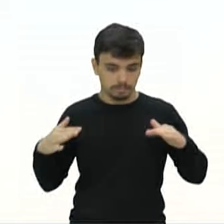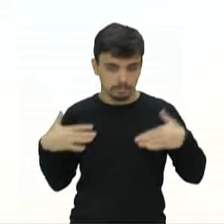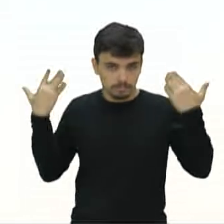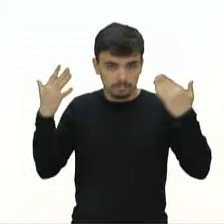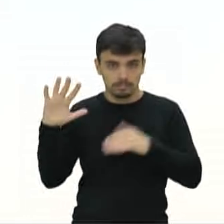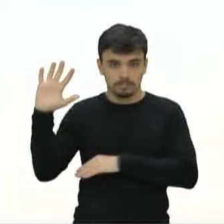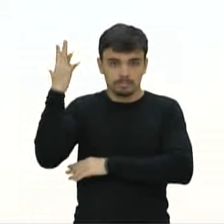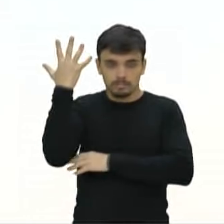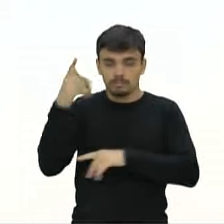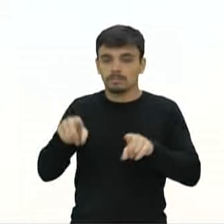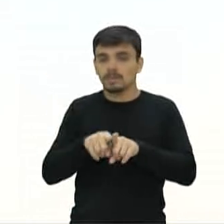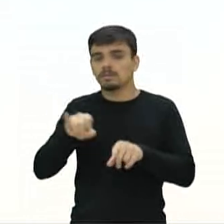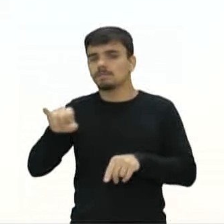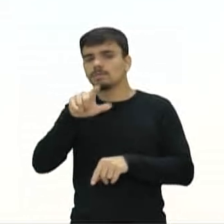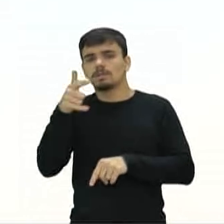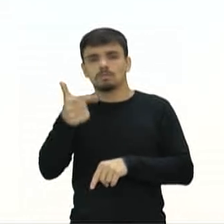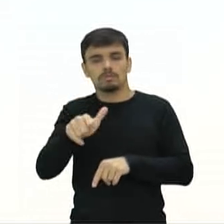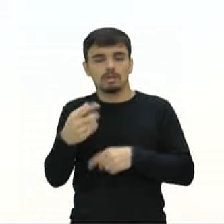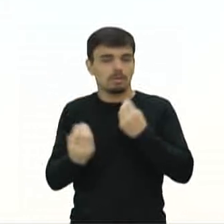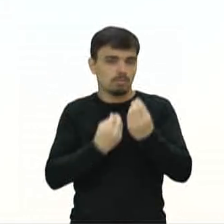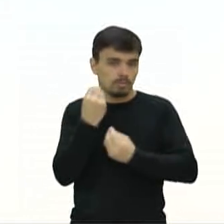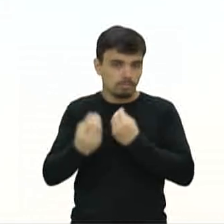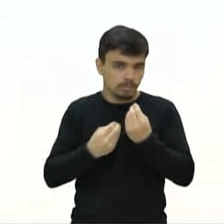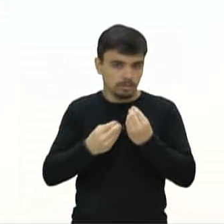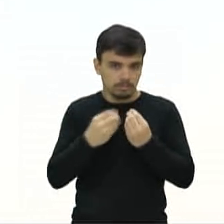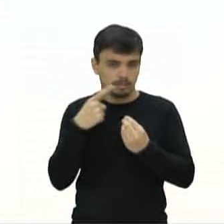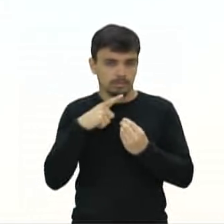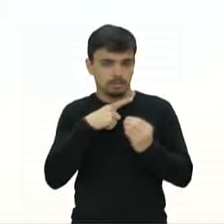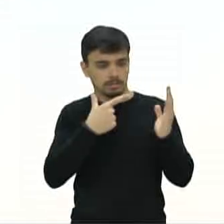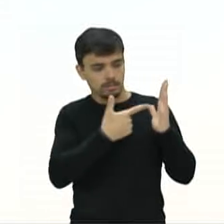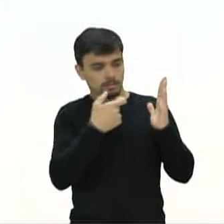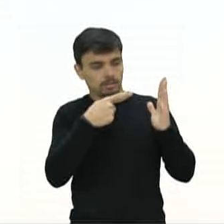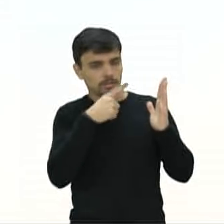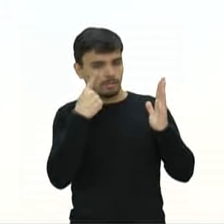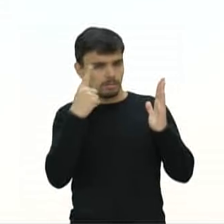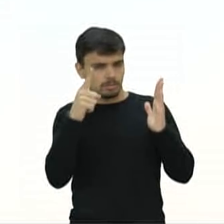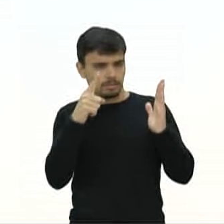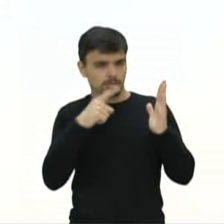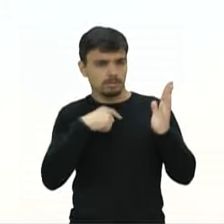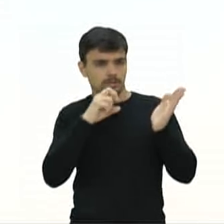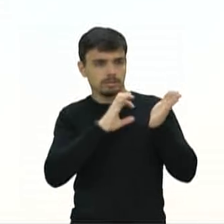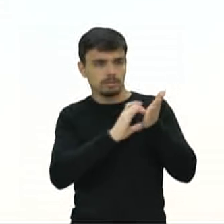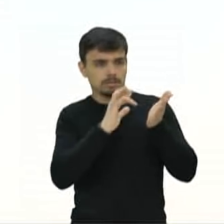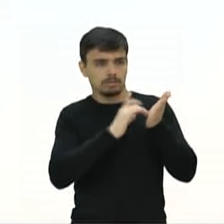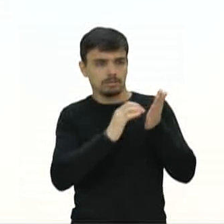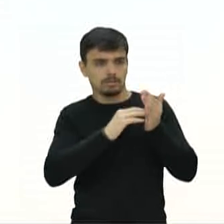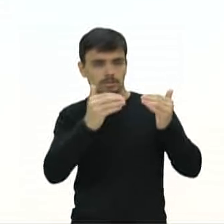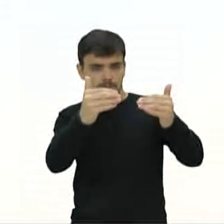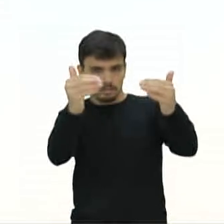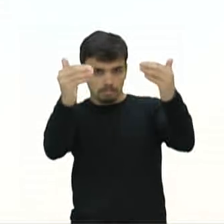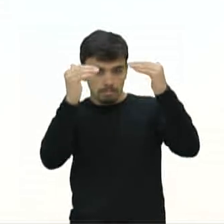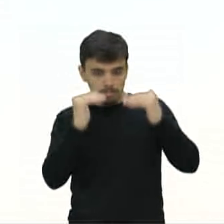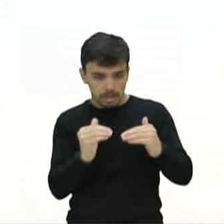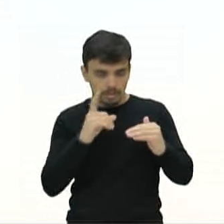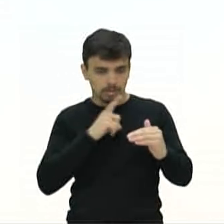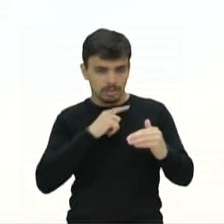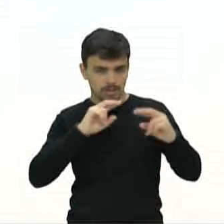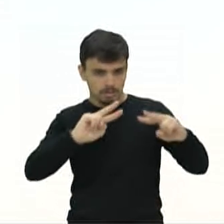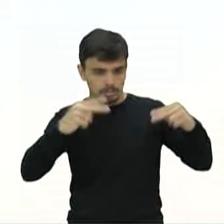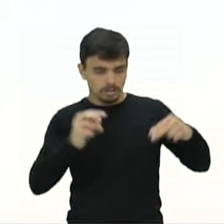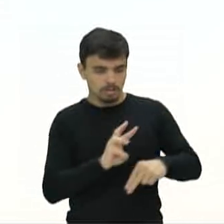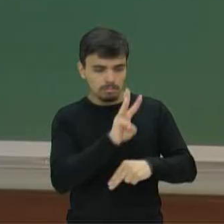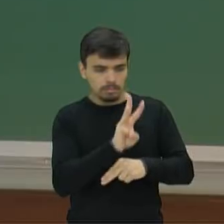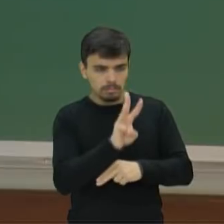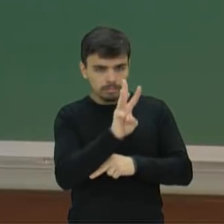meio ambiente. Caso você não tenha como escanear esse código, basta que você digite esse endereço aqui no seu navegador,